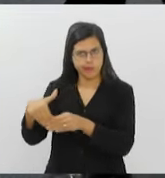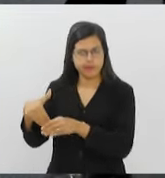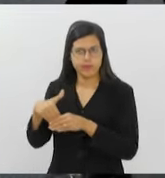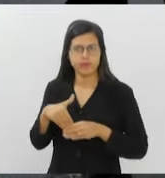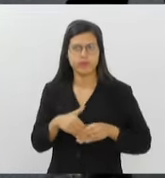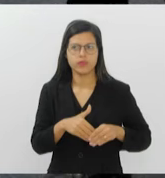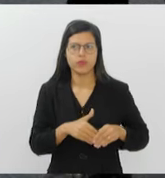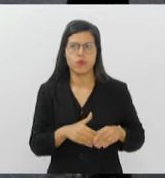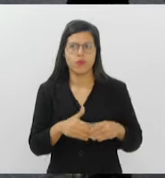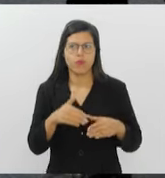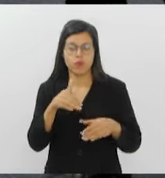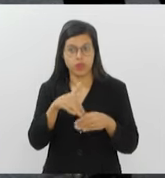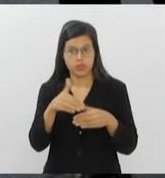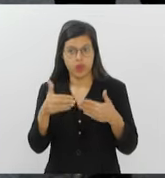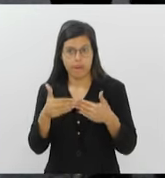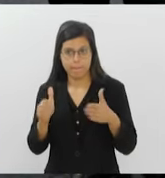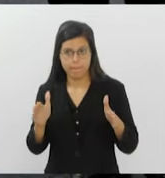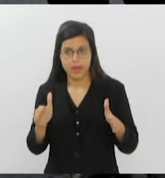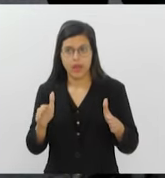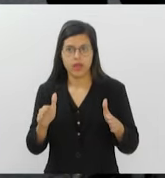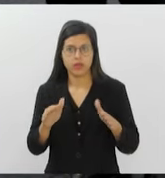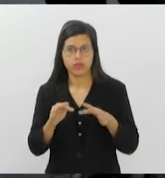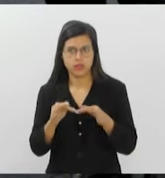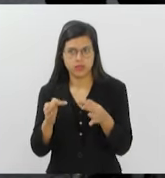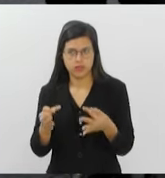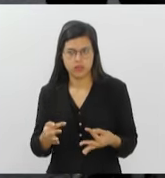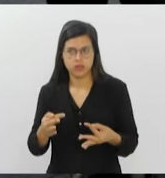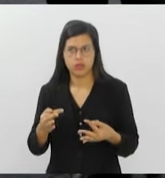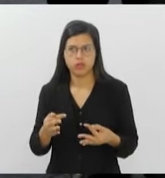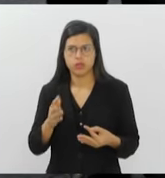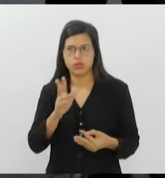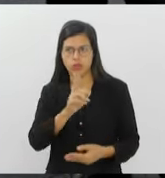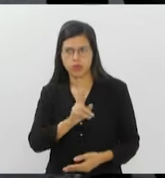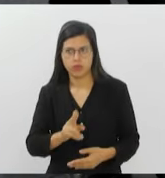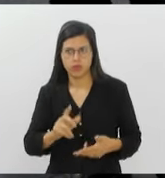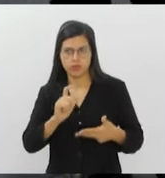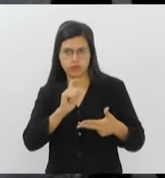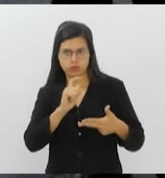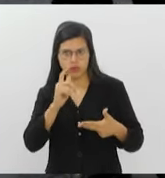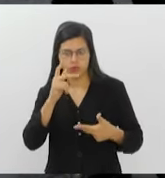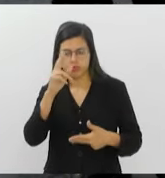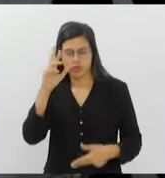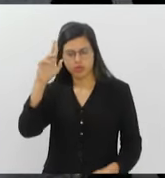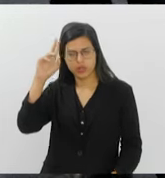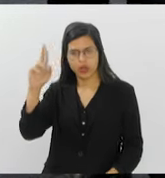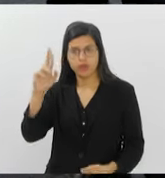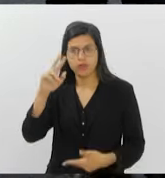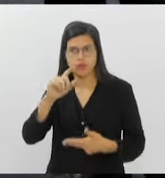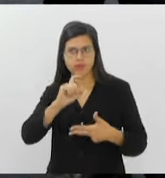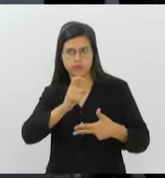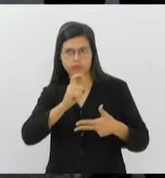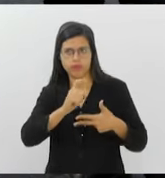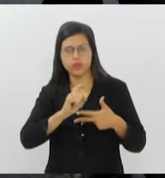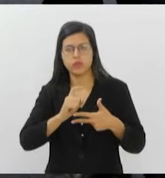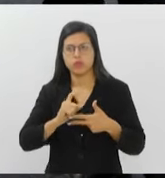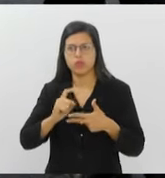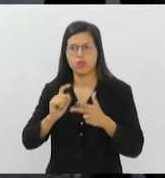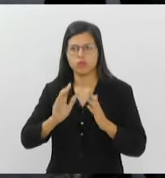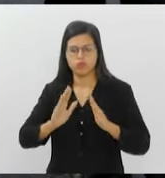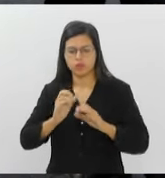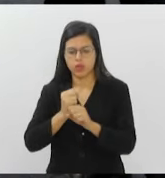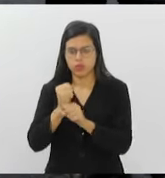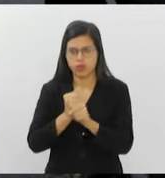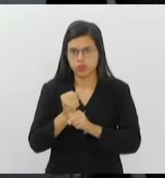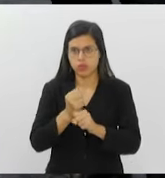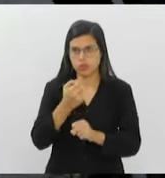em votação aberta para a maioria simples, nomeados pelo chefe do Poder Executivo para um período de 2 anos,